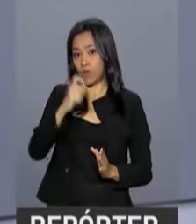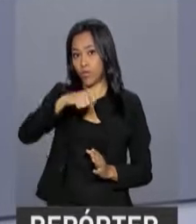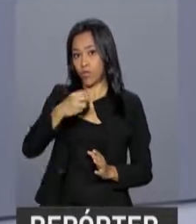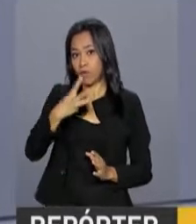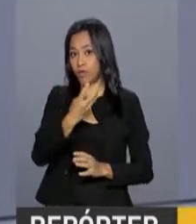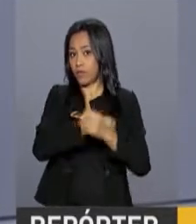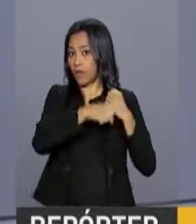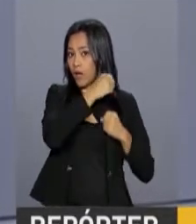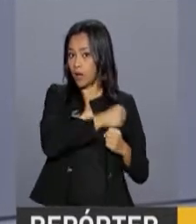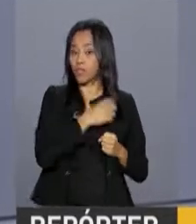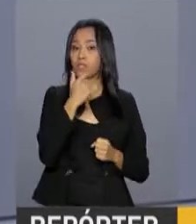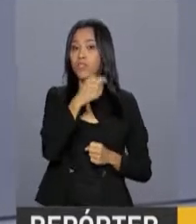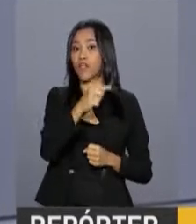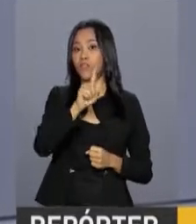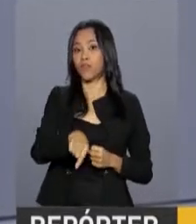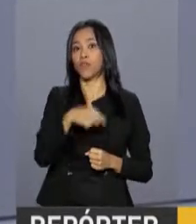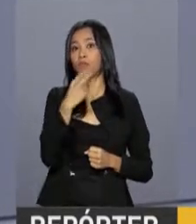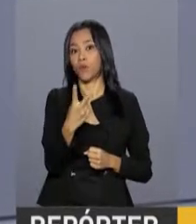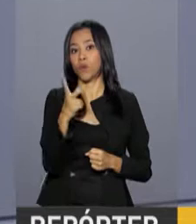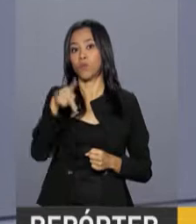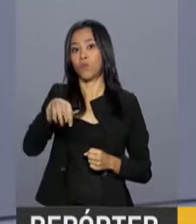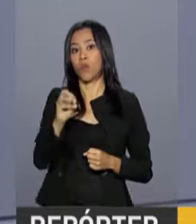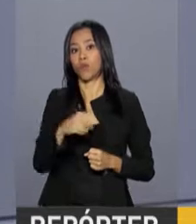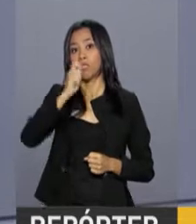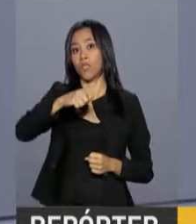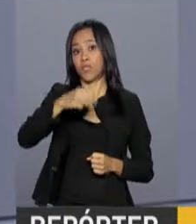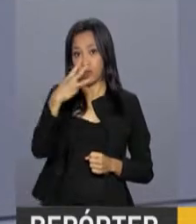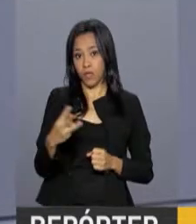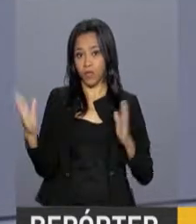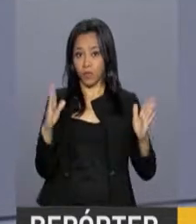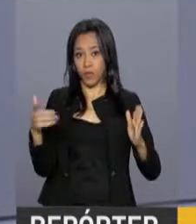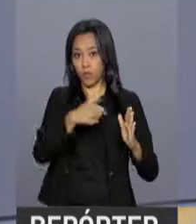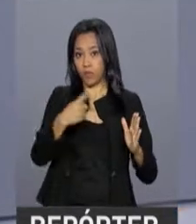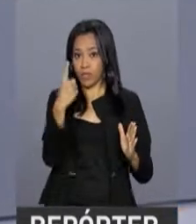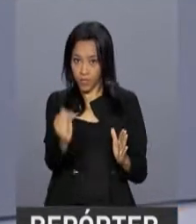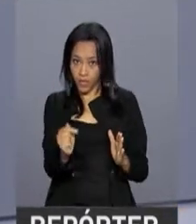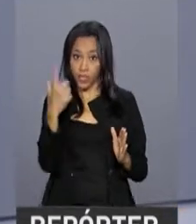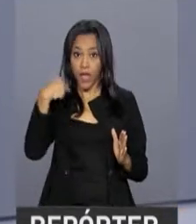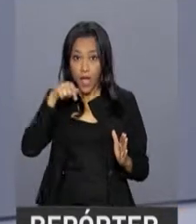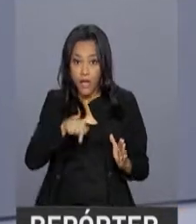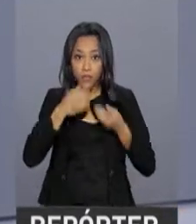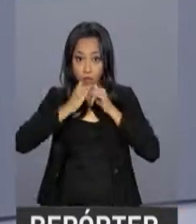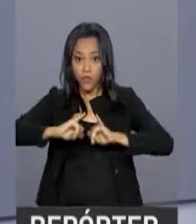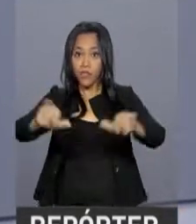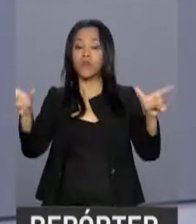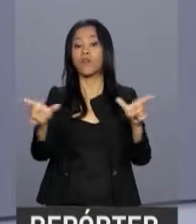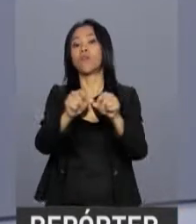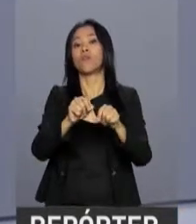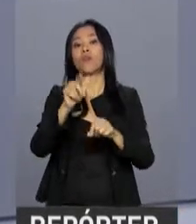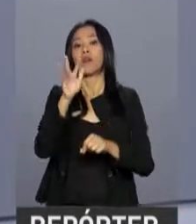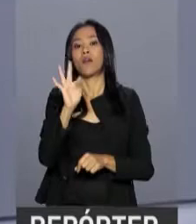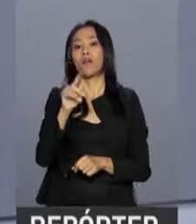de 7,2 pontos sobre o mesmo trimestre em 2017 a divulgação foi feita pela fundação getúlio vargas